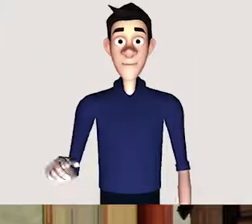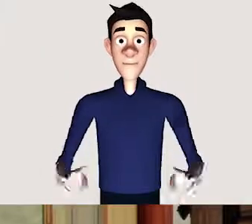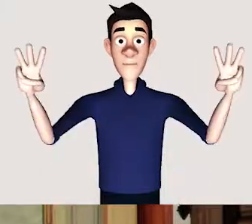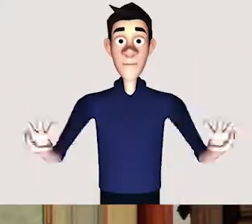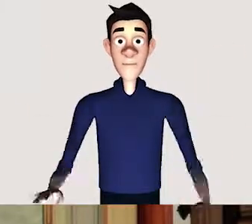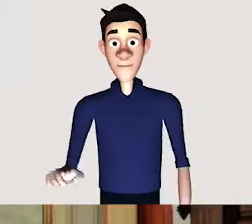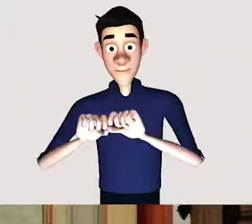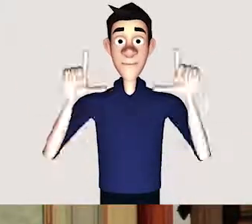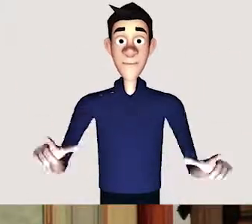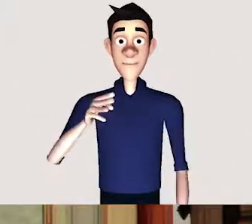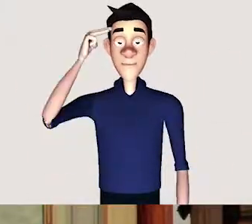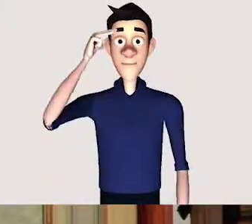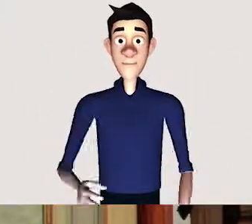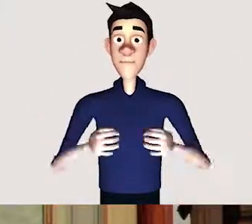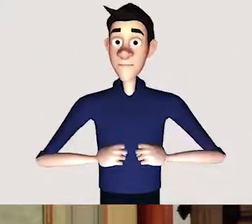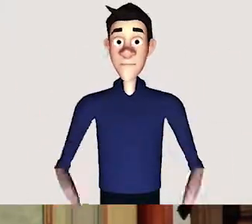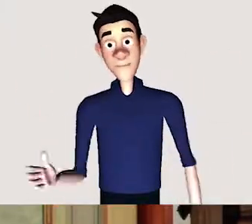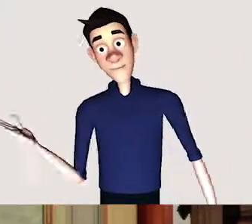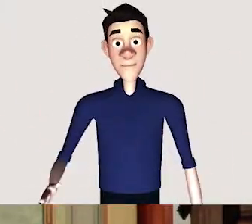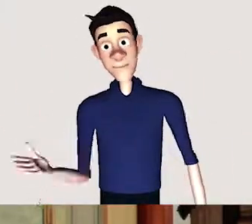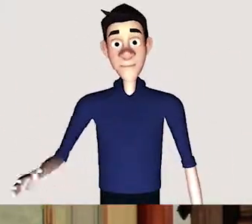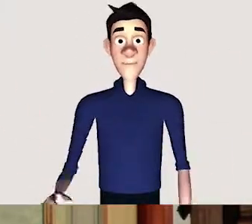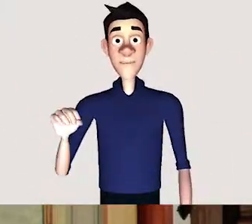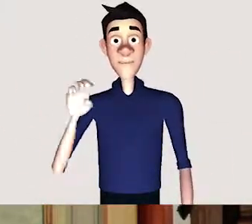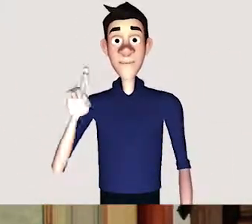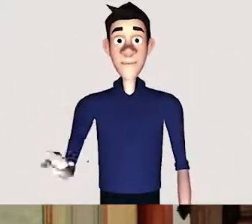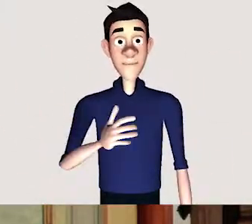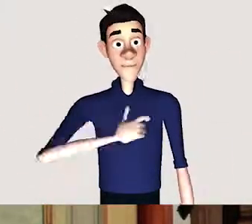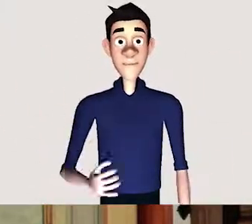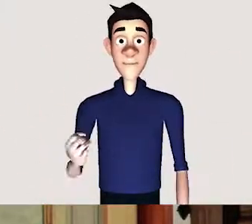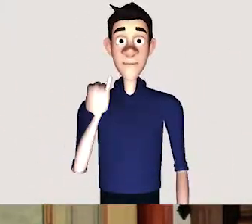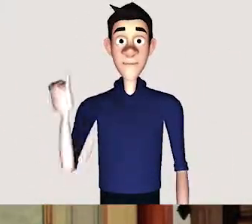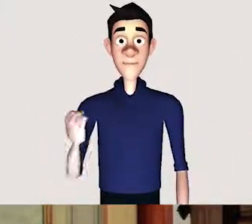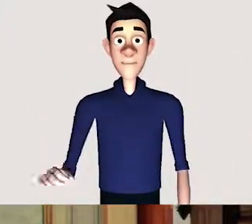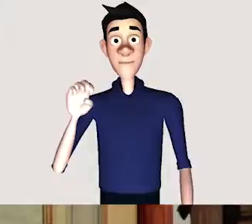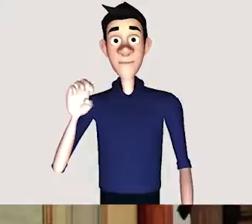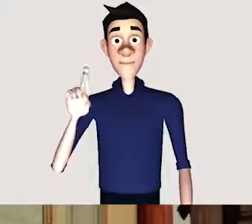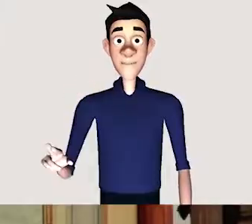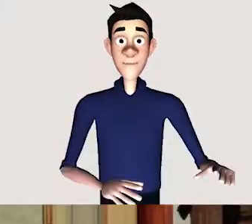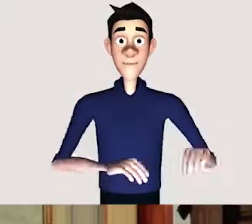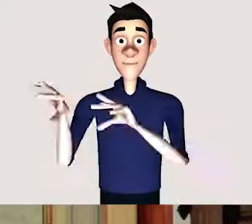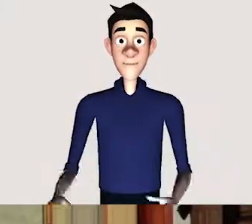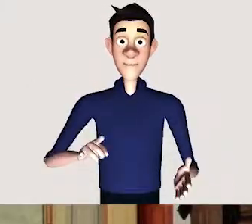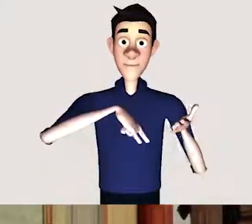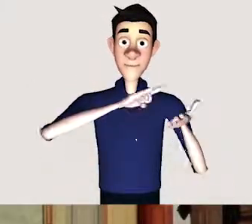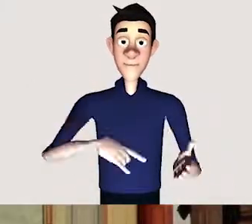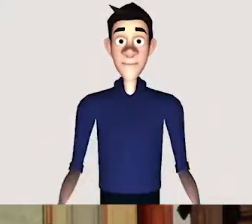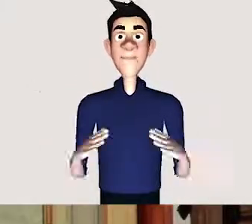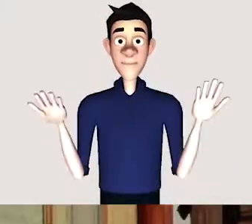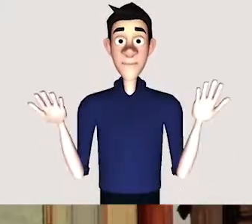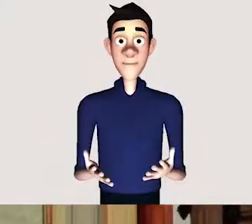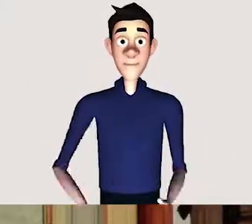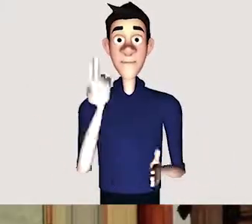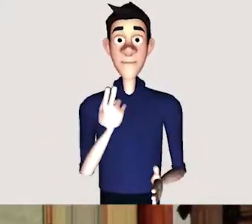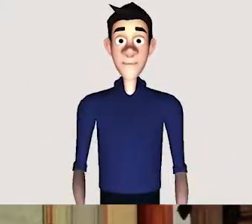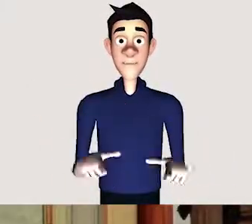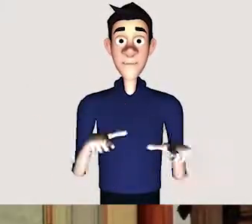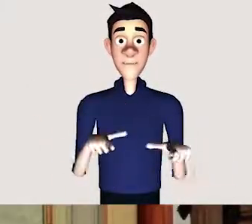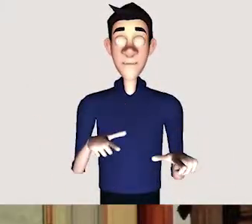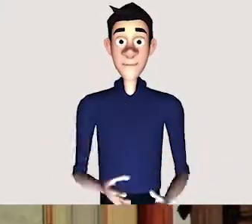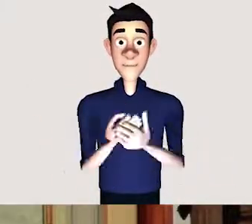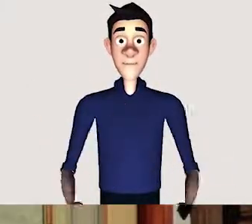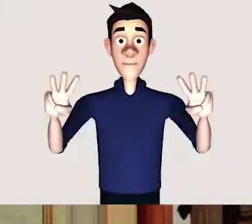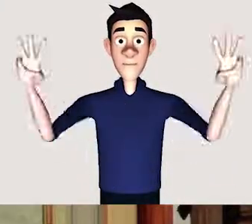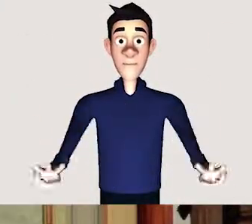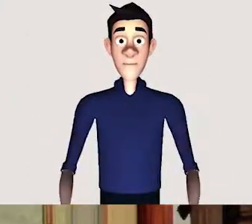Esses são aspectos importantes de serem levados em conta quando operamos, trabalhamos e estudamos os museus. Os museus